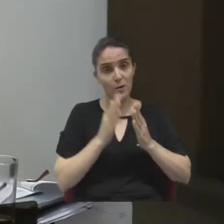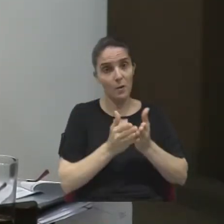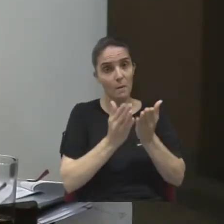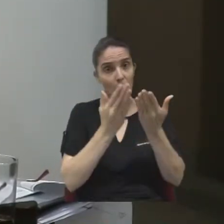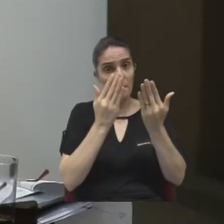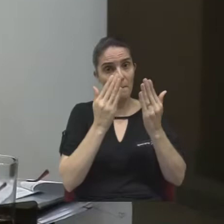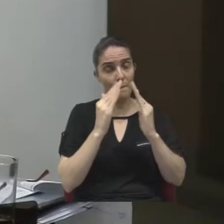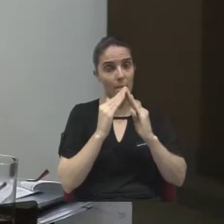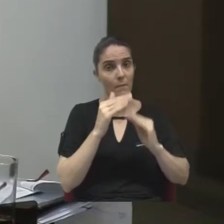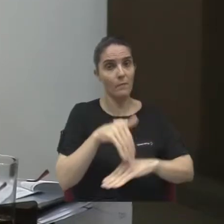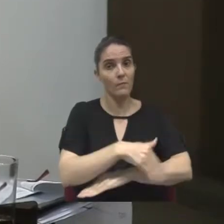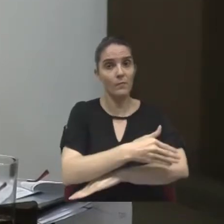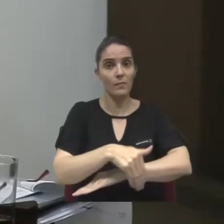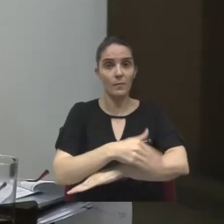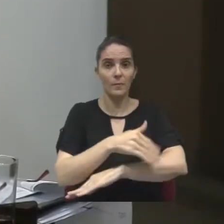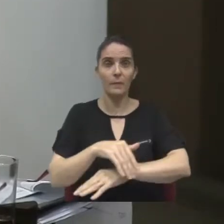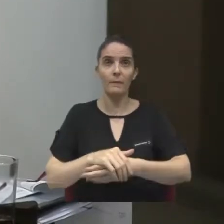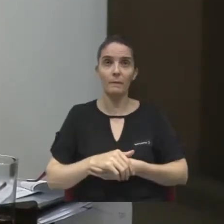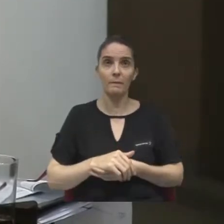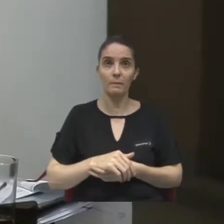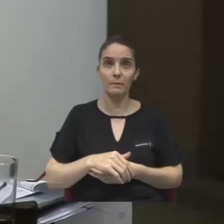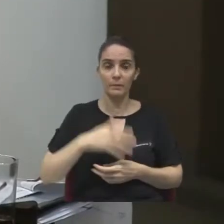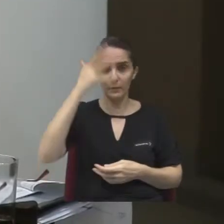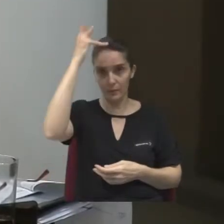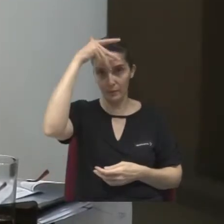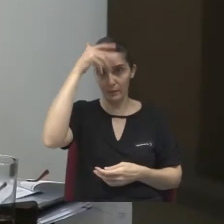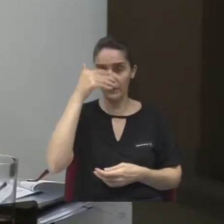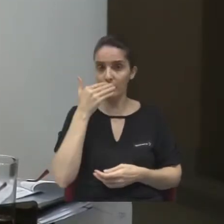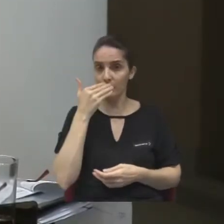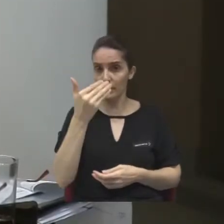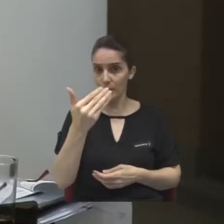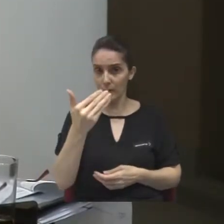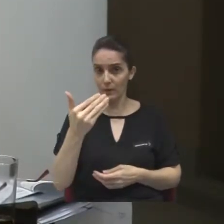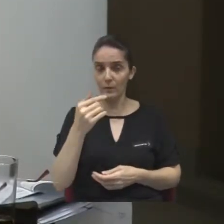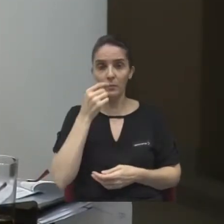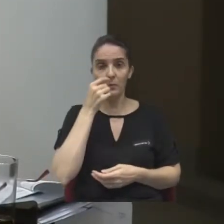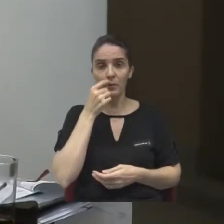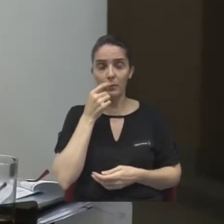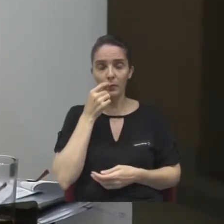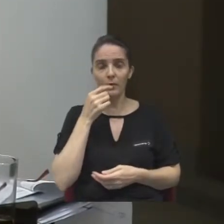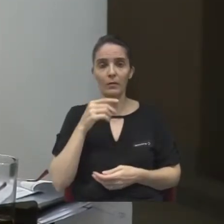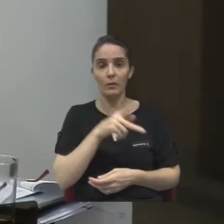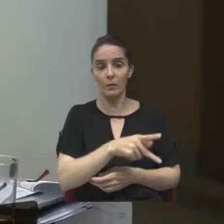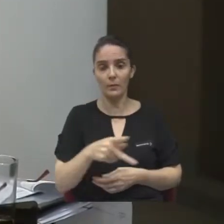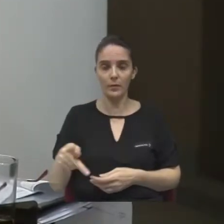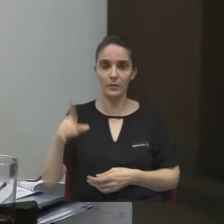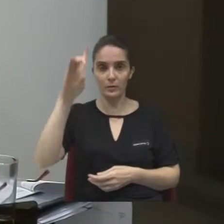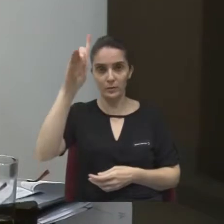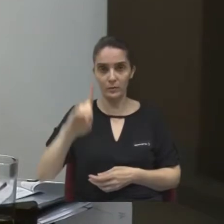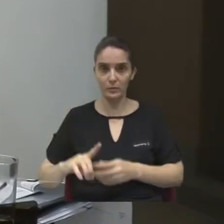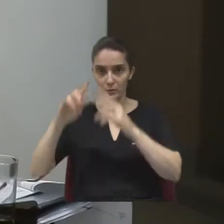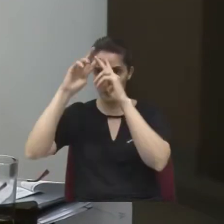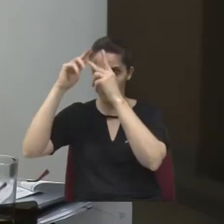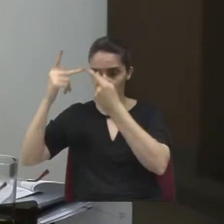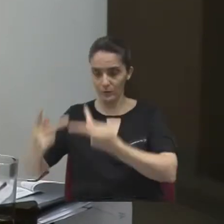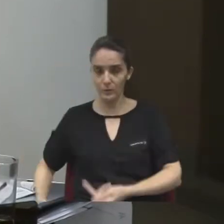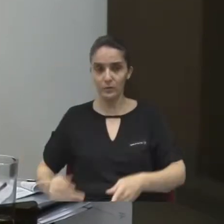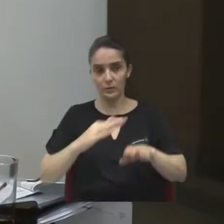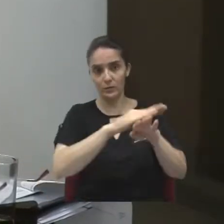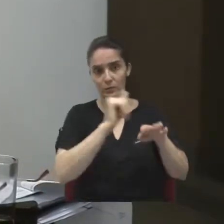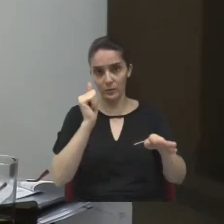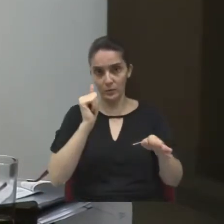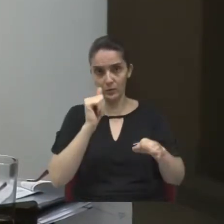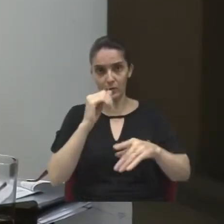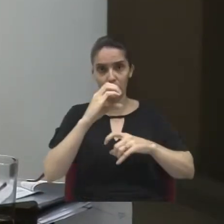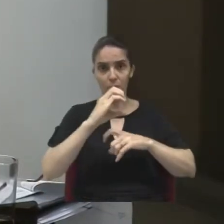Eu peço aqui ao vereador Estevão, que é o presidente dos Direitos Humanos, que chame o